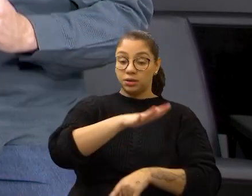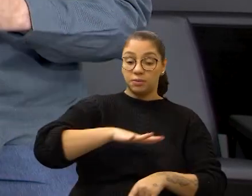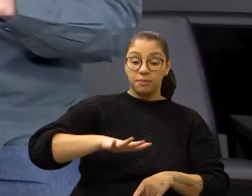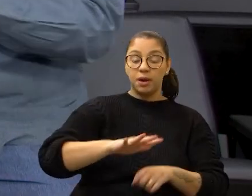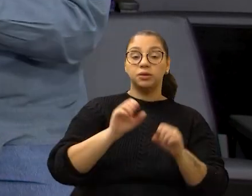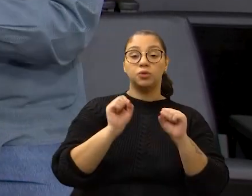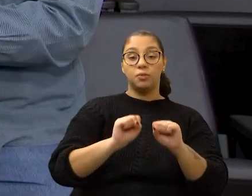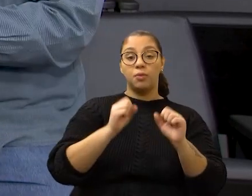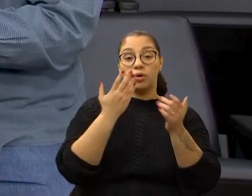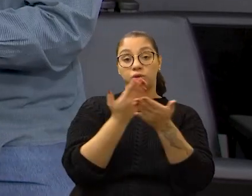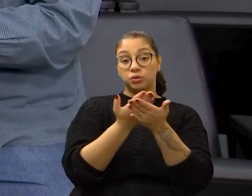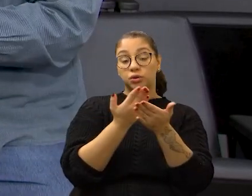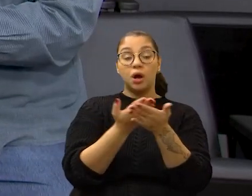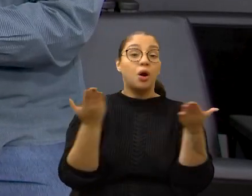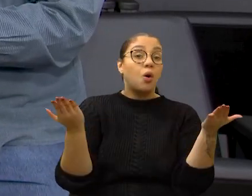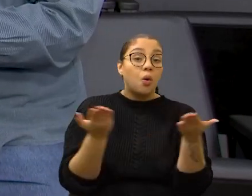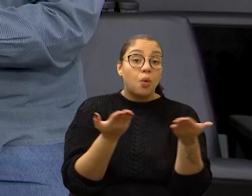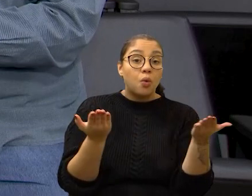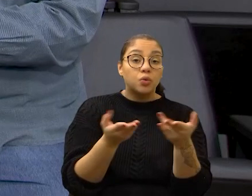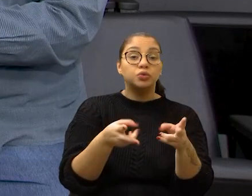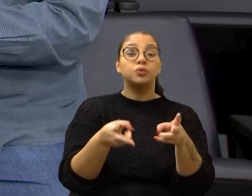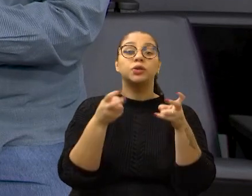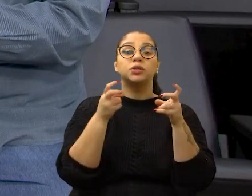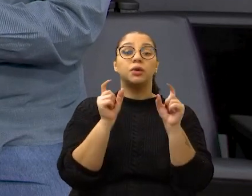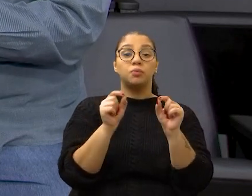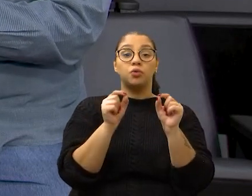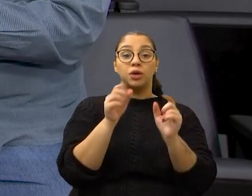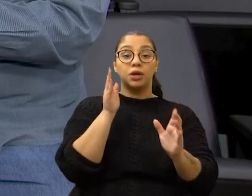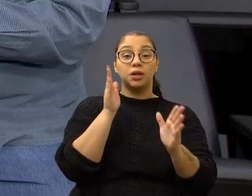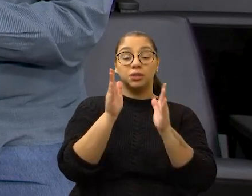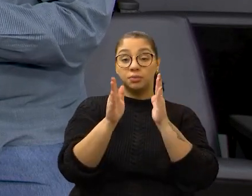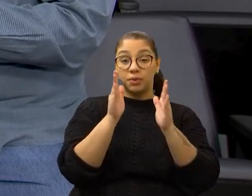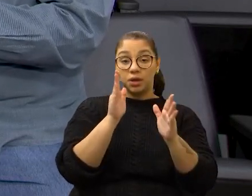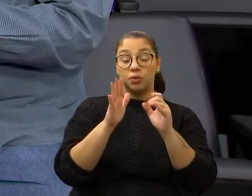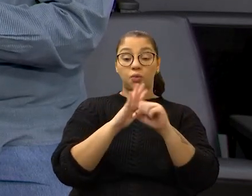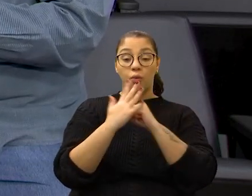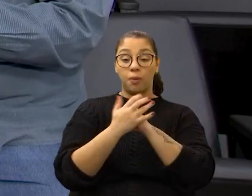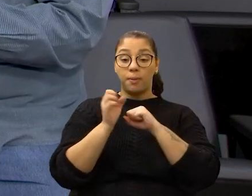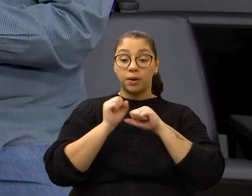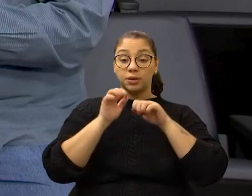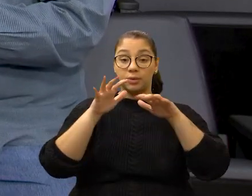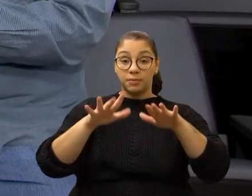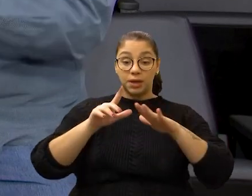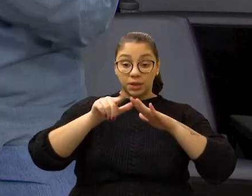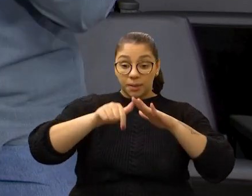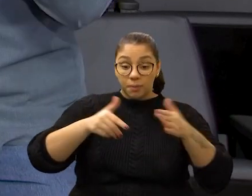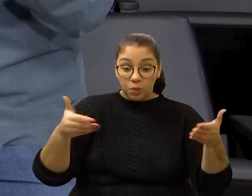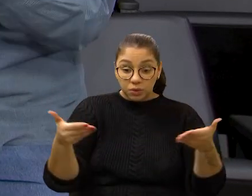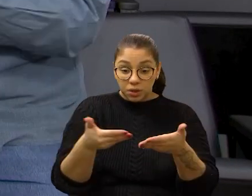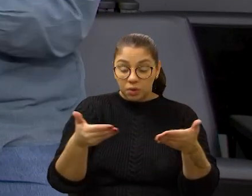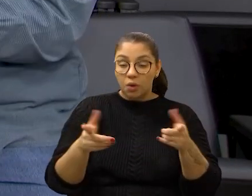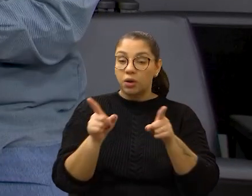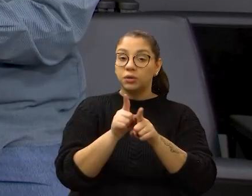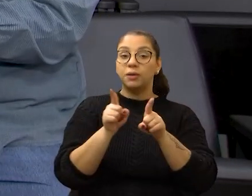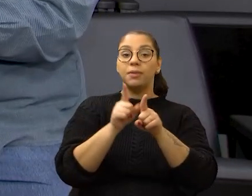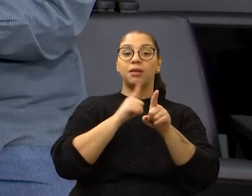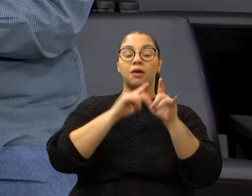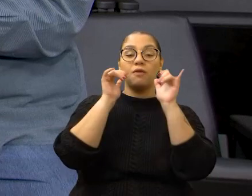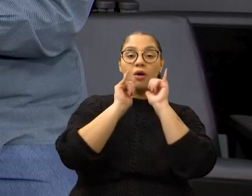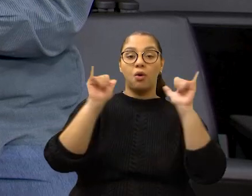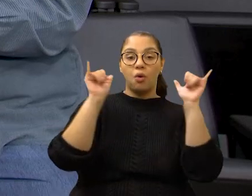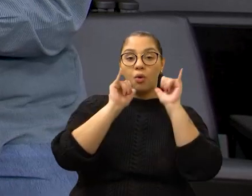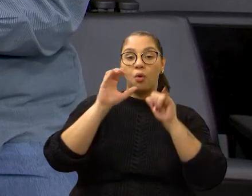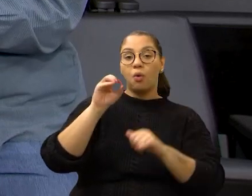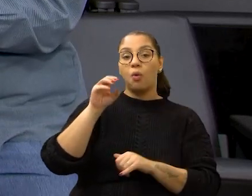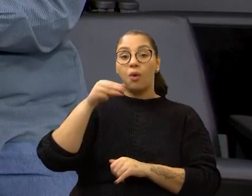estudar. Hoje, de que maneira você entende, nesse período pós-pandêmico que a gente está, até com o anúncio da OMS,